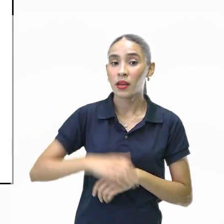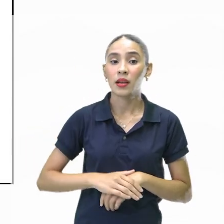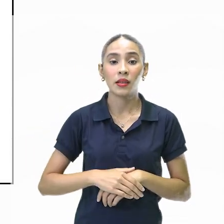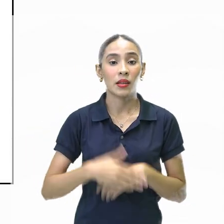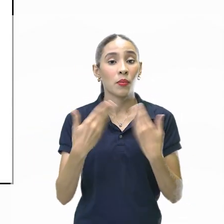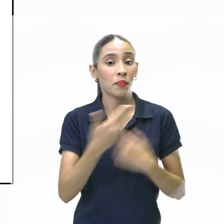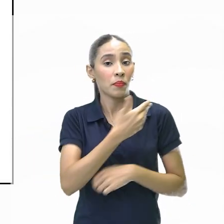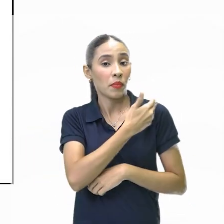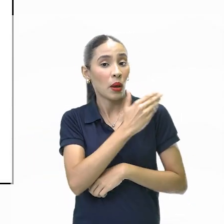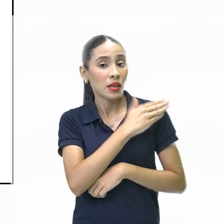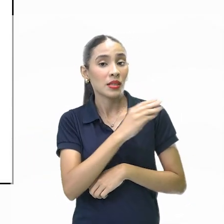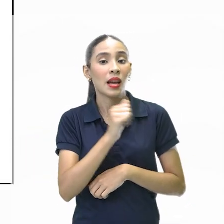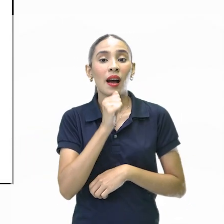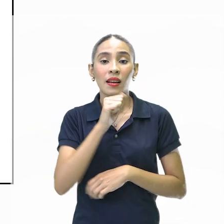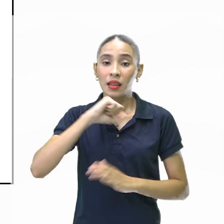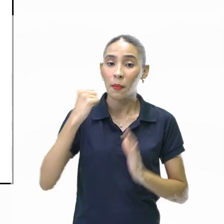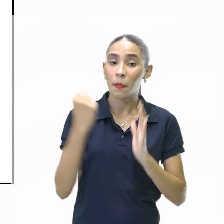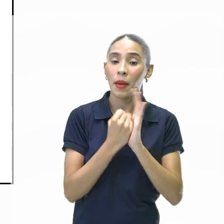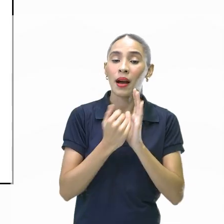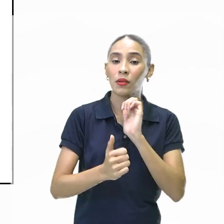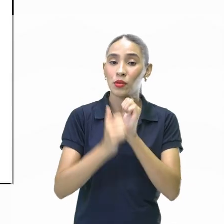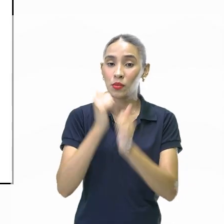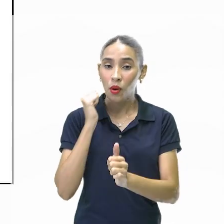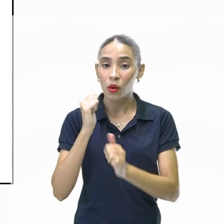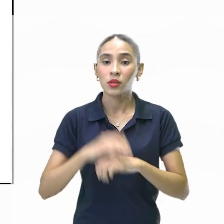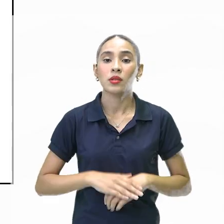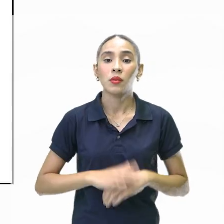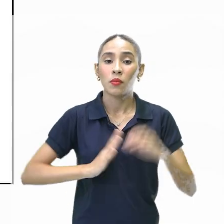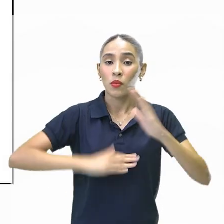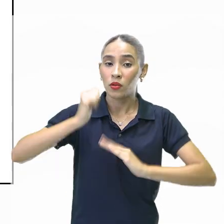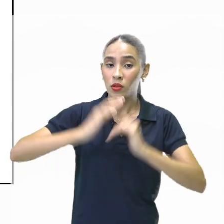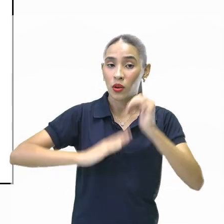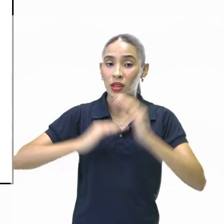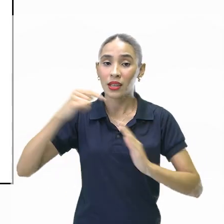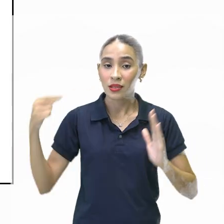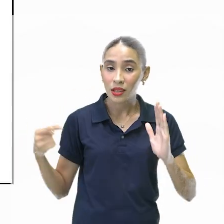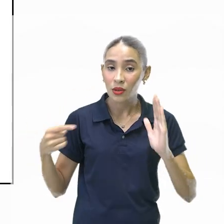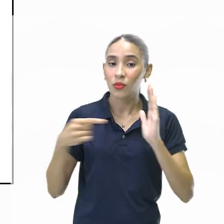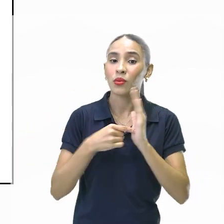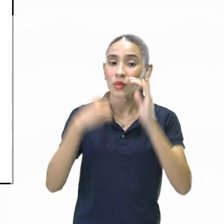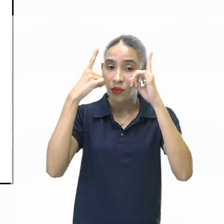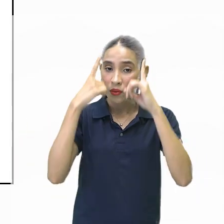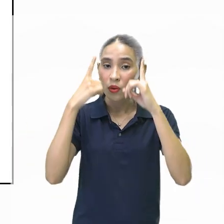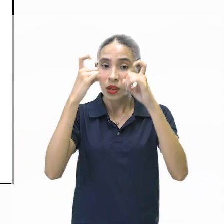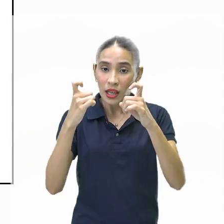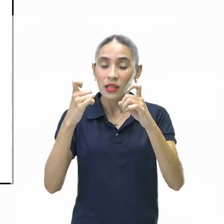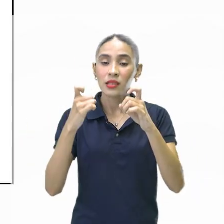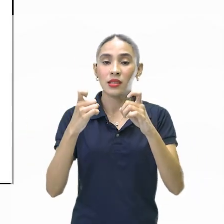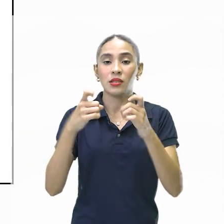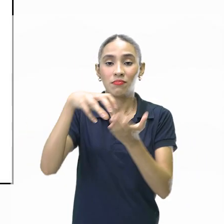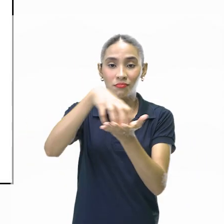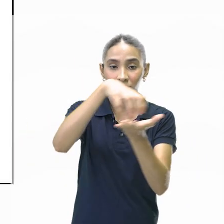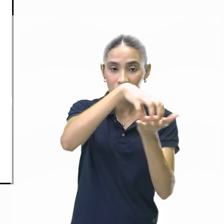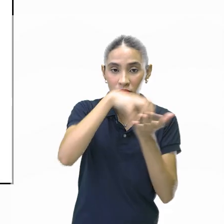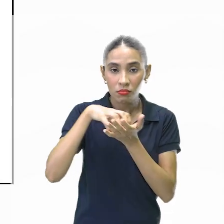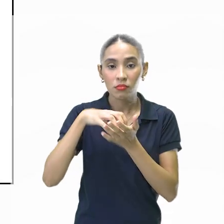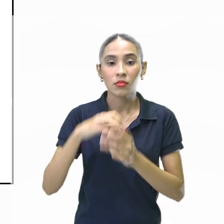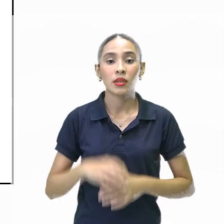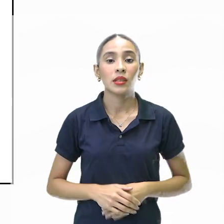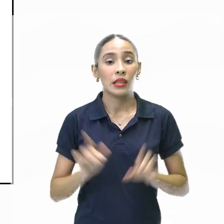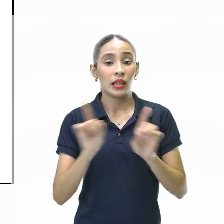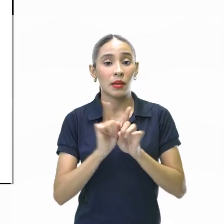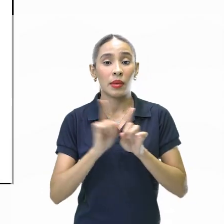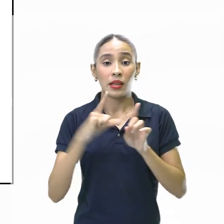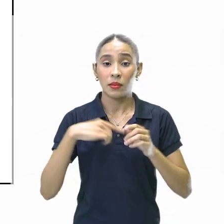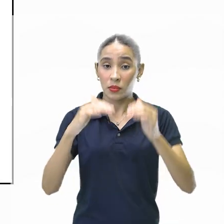racismo ainda marca o esporte. Atletas denunciam insultos e omissões das entidades. Temos aí embaixo